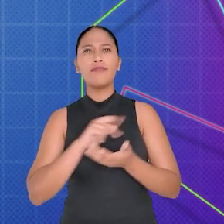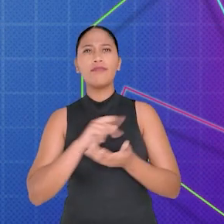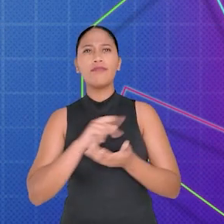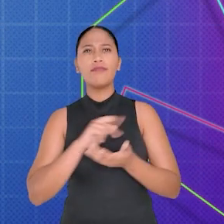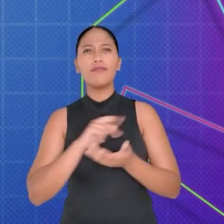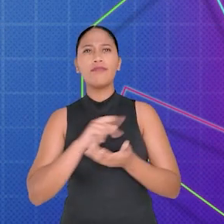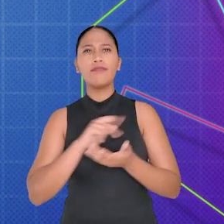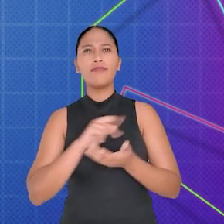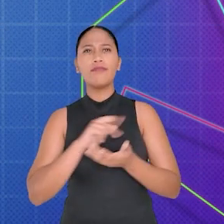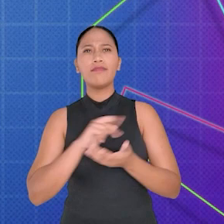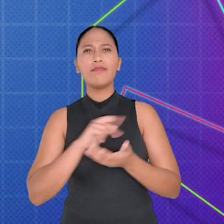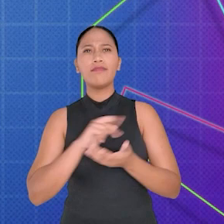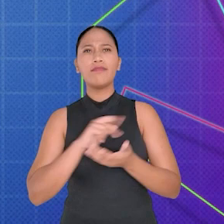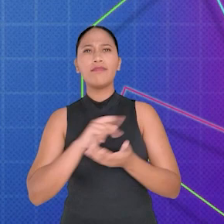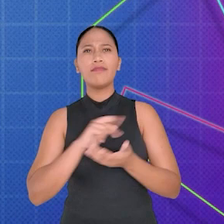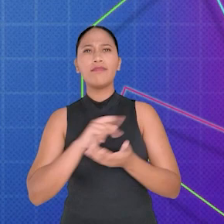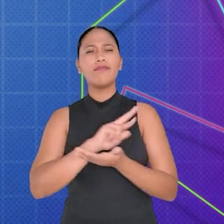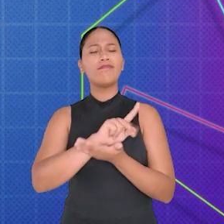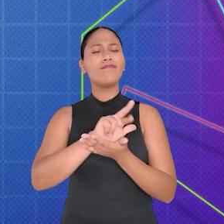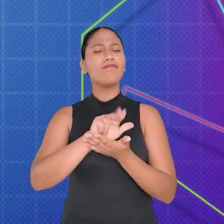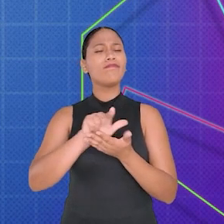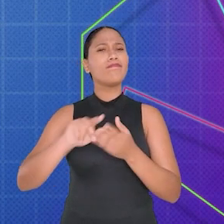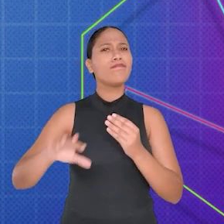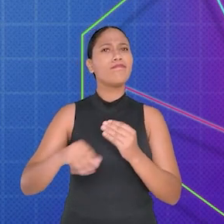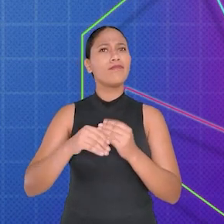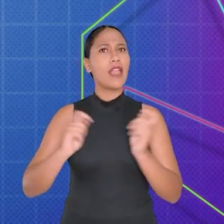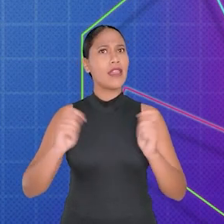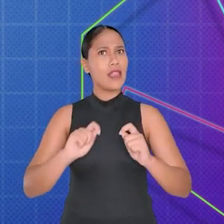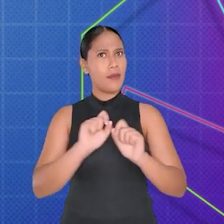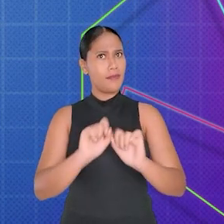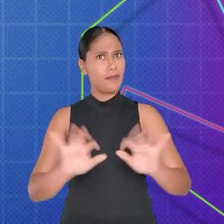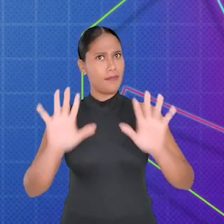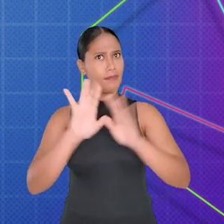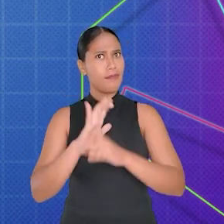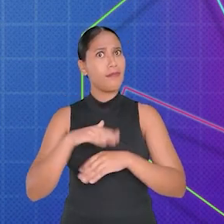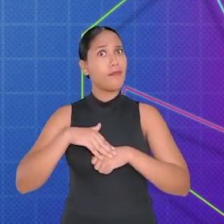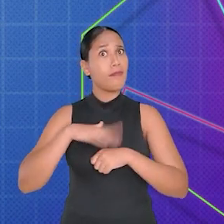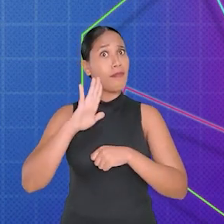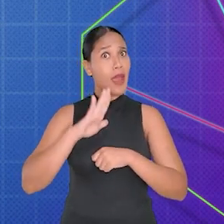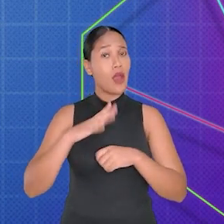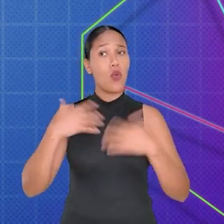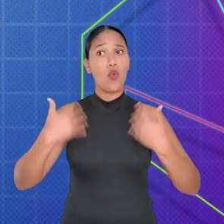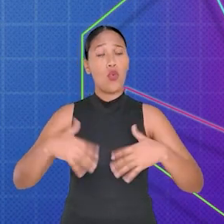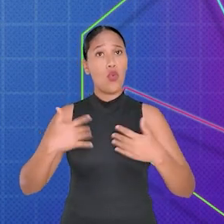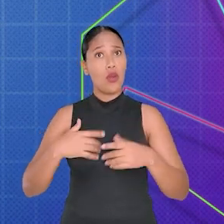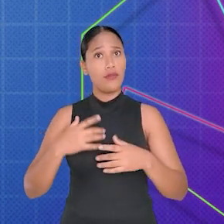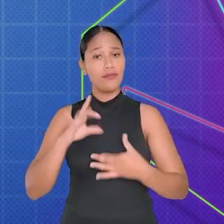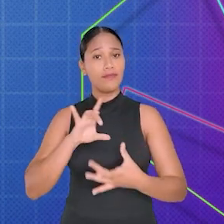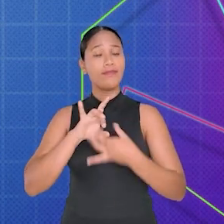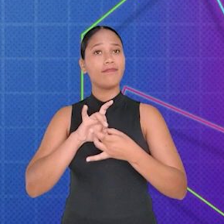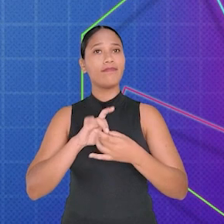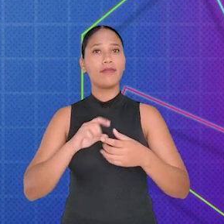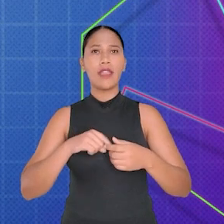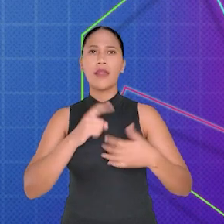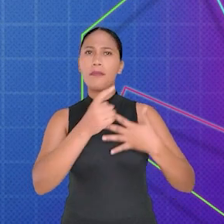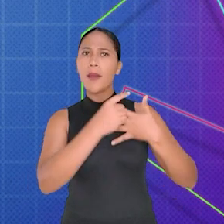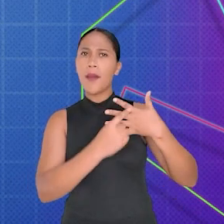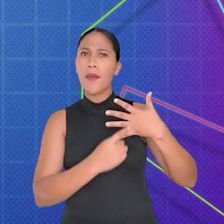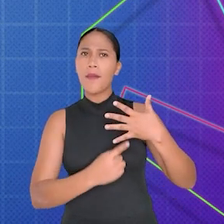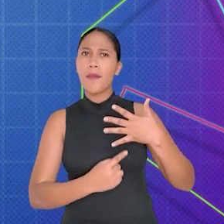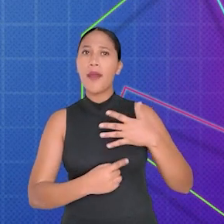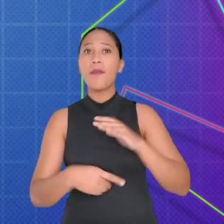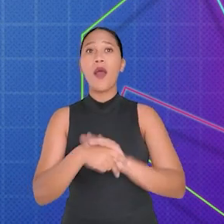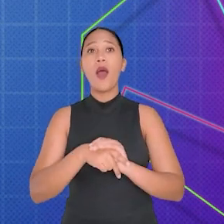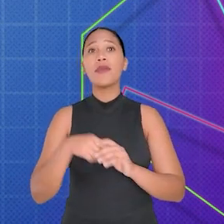Efeito sonoro referente ao que a professora está citando. O Blender possui um recurso de guia de teclas que pode mostrar uma lista de todos